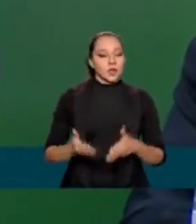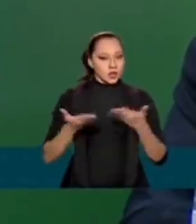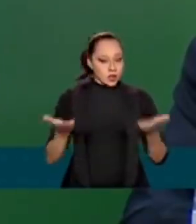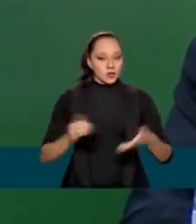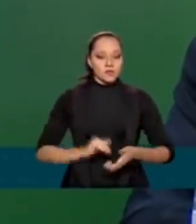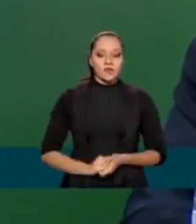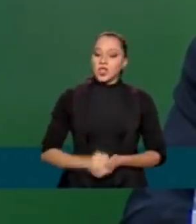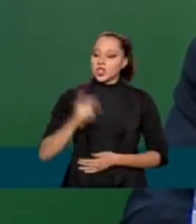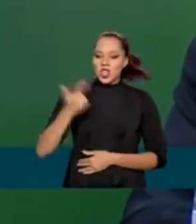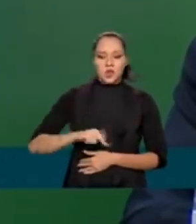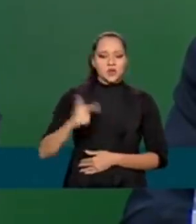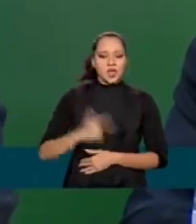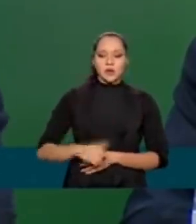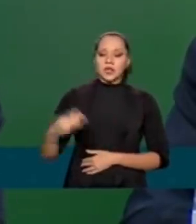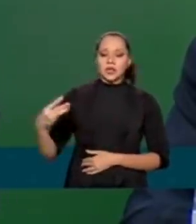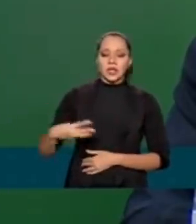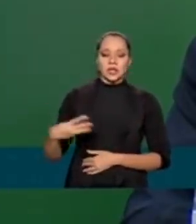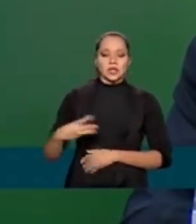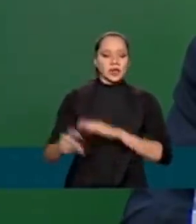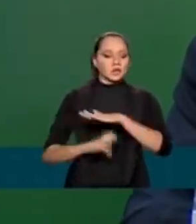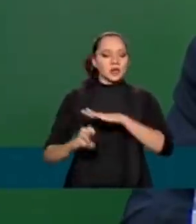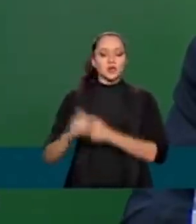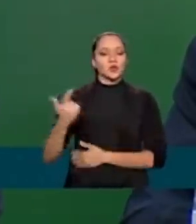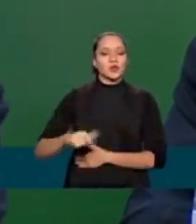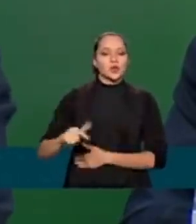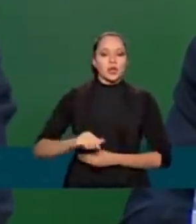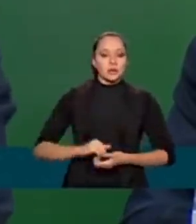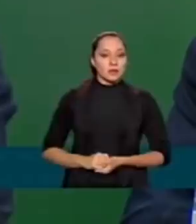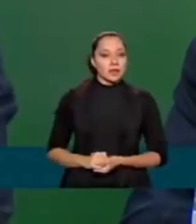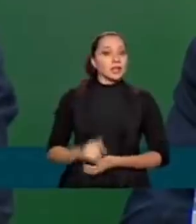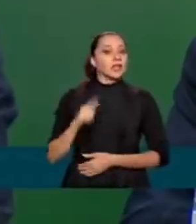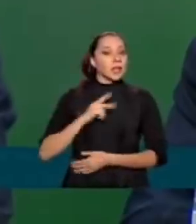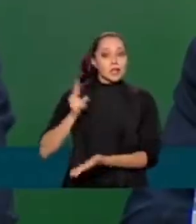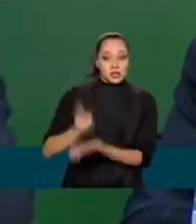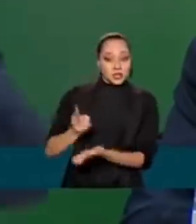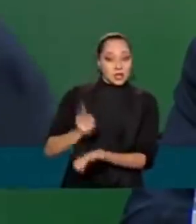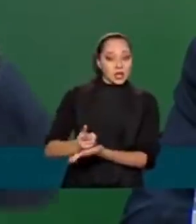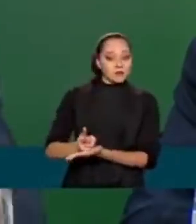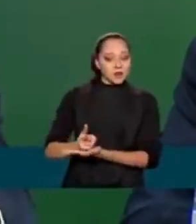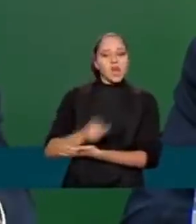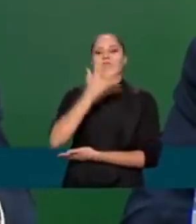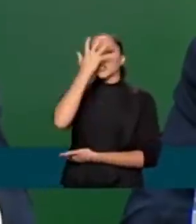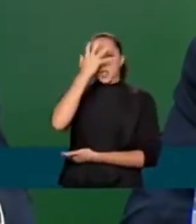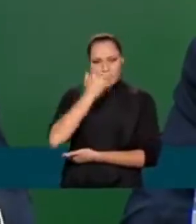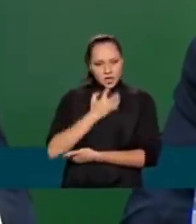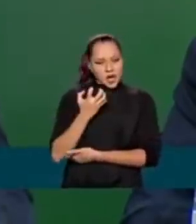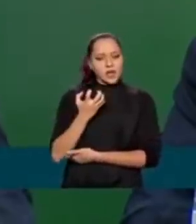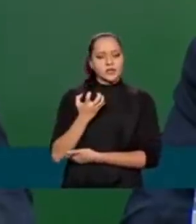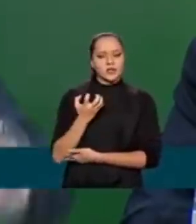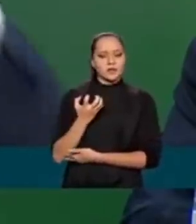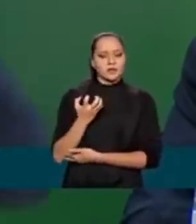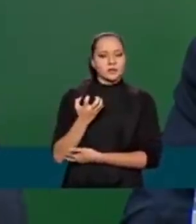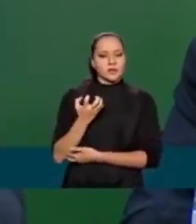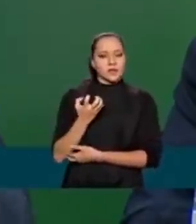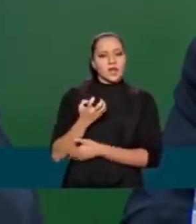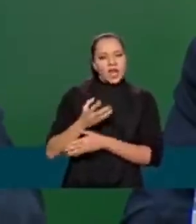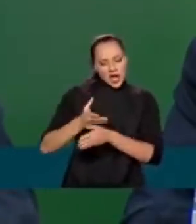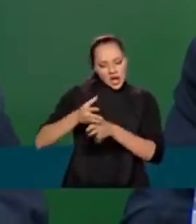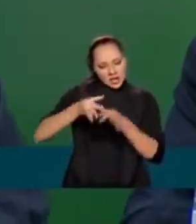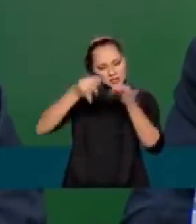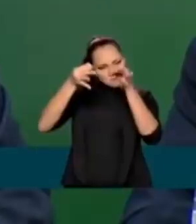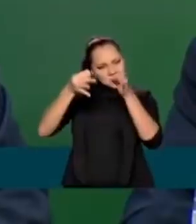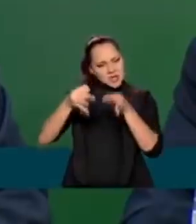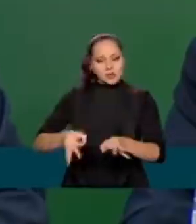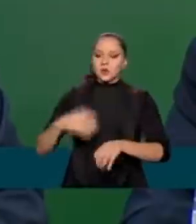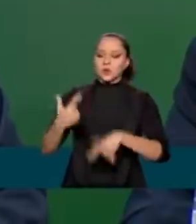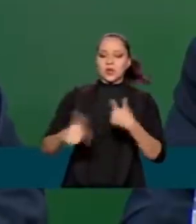Portanto, não existe uma terceira empresa. Existe sempre a seriedade, a correção